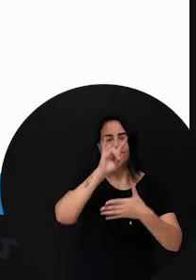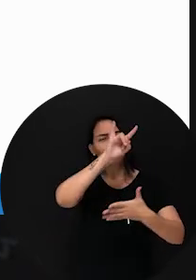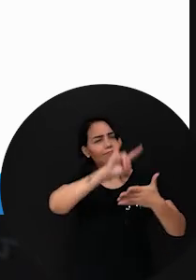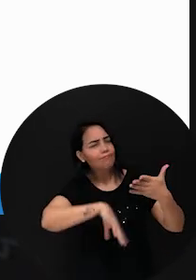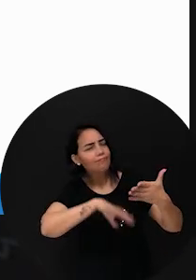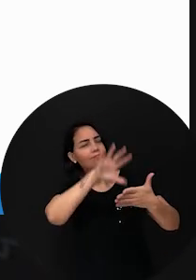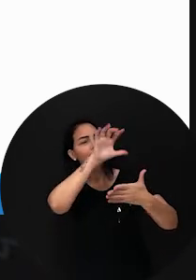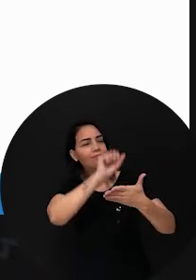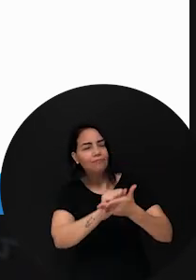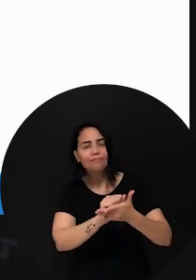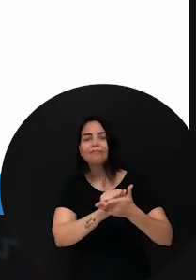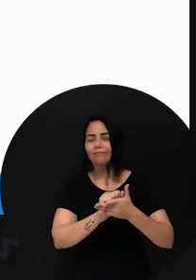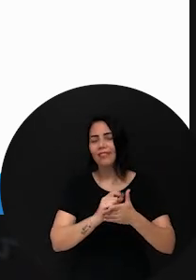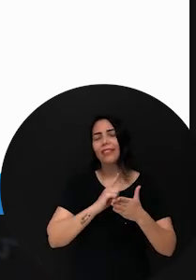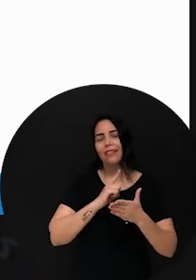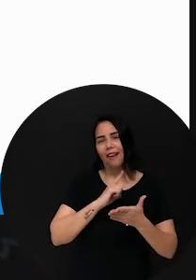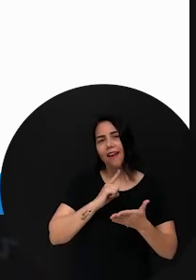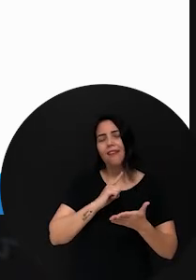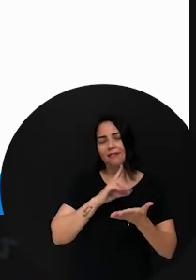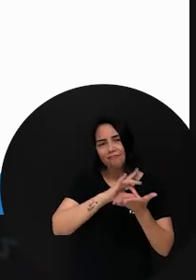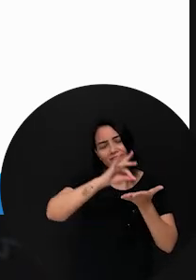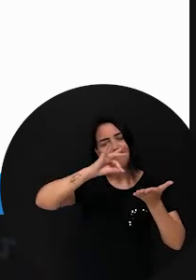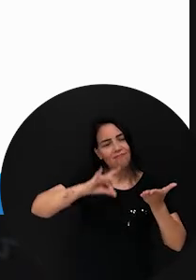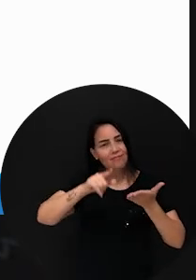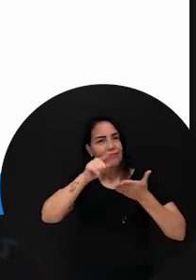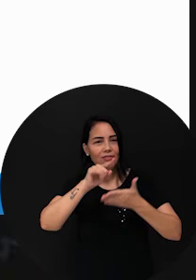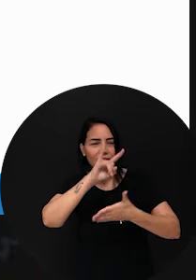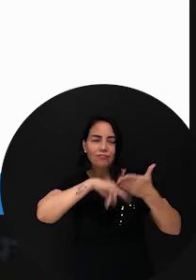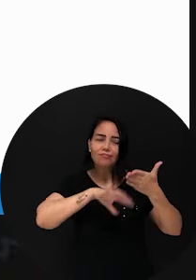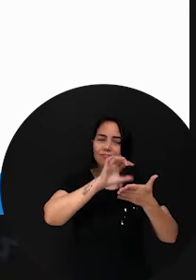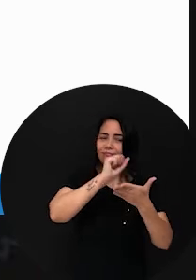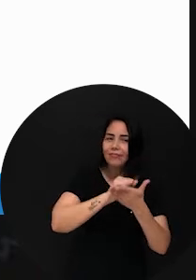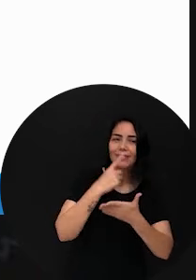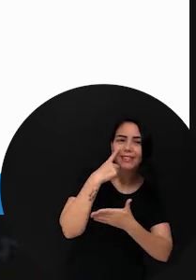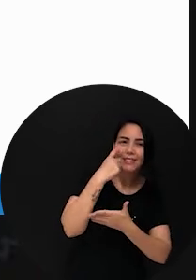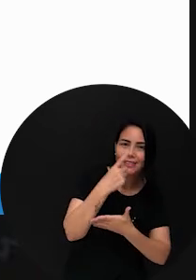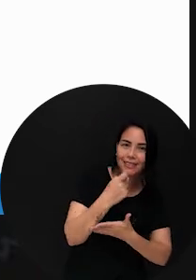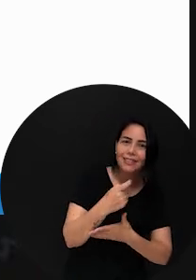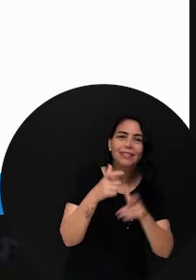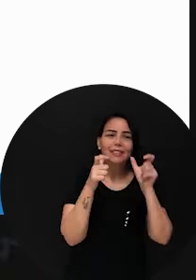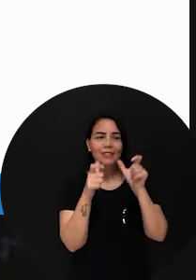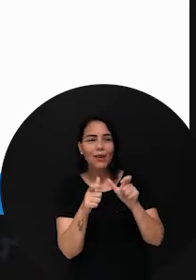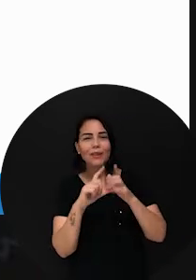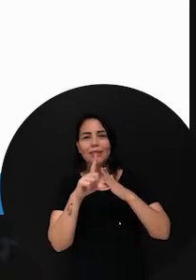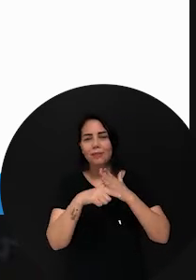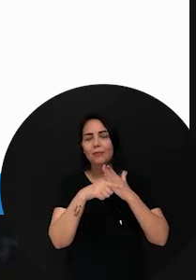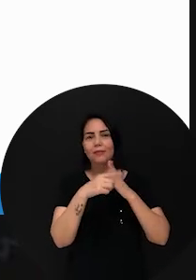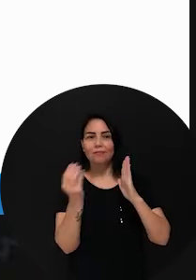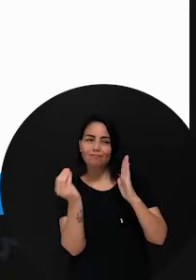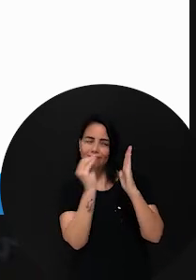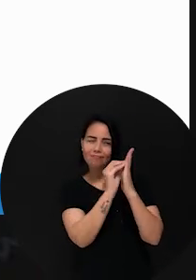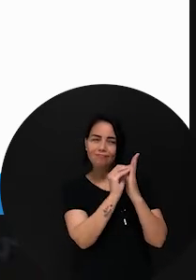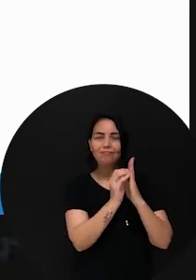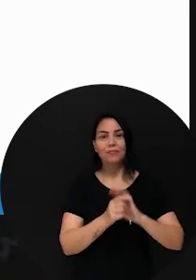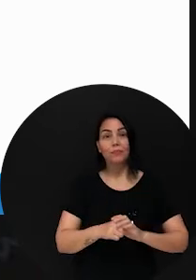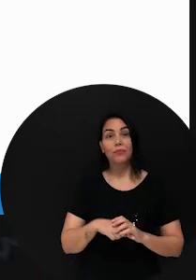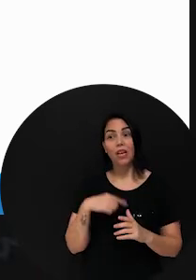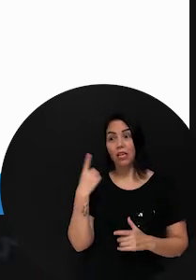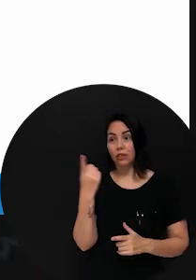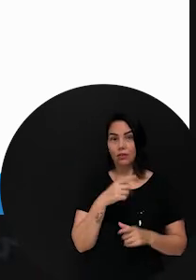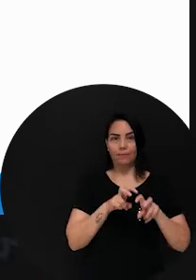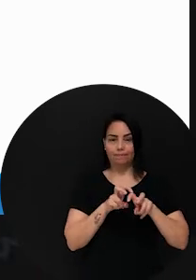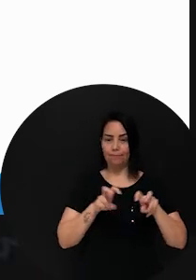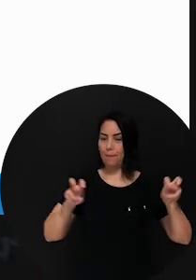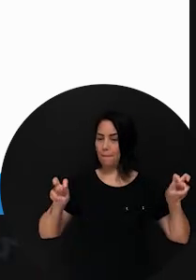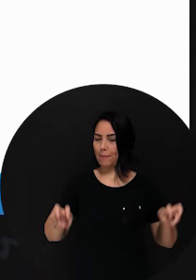formulário para você preencher ali a sua ficha de inscrição e aonde depois a nossa banca aí vai fazer